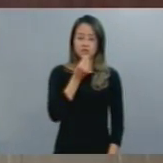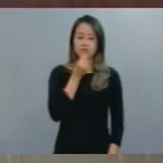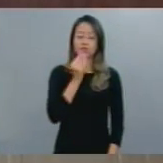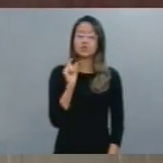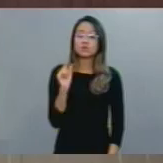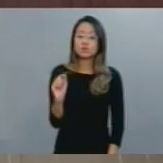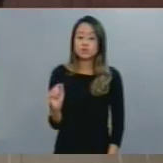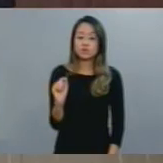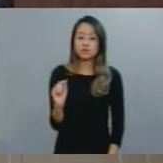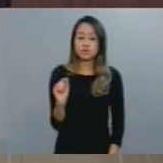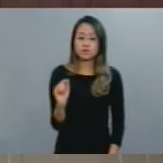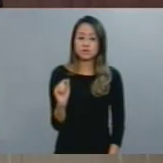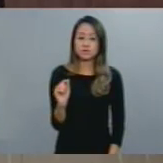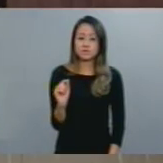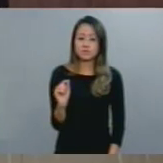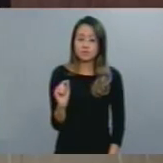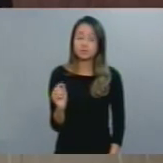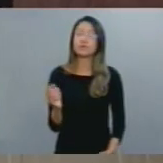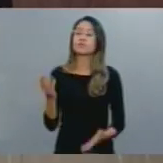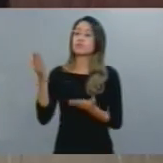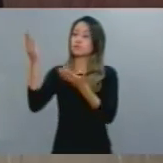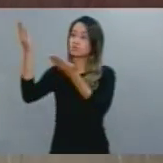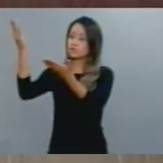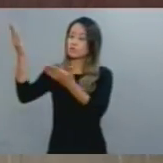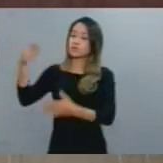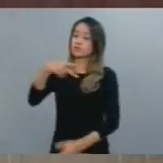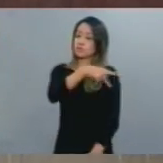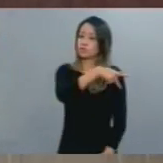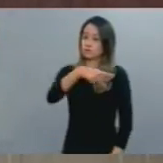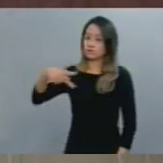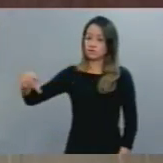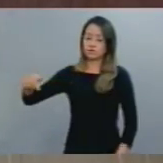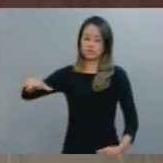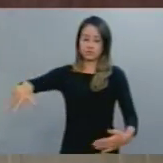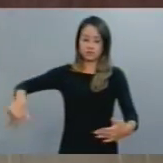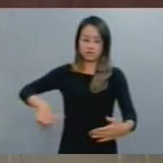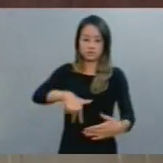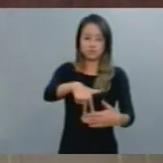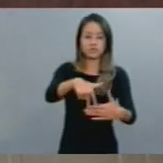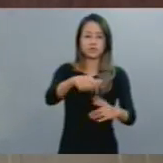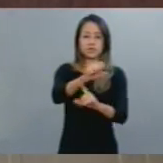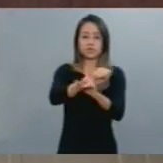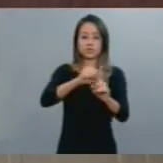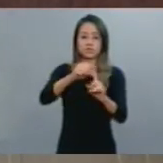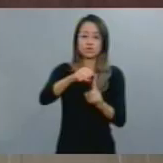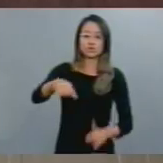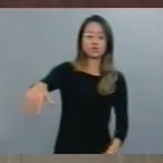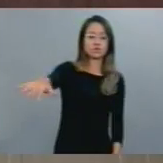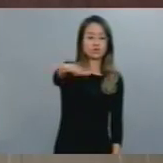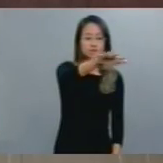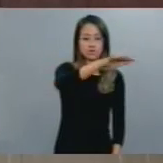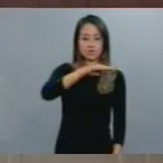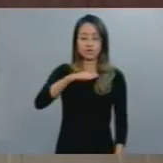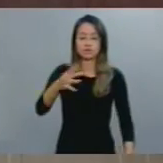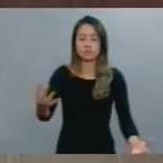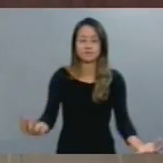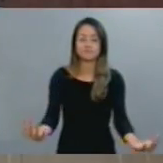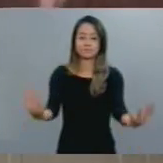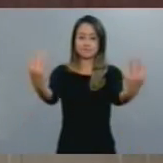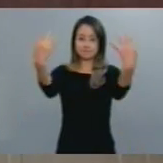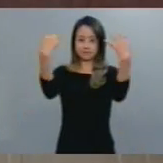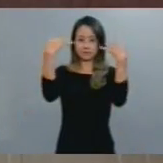honradez dirigir-se à sociedade falando da necessidade de